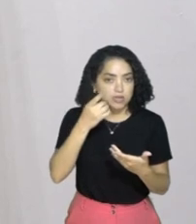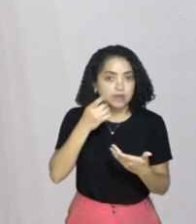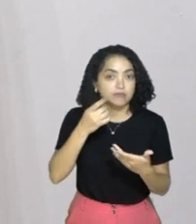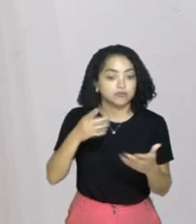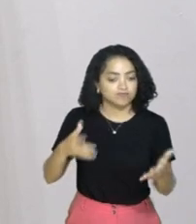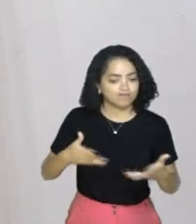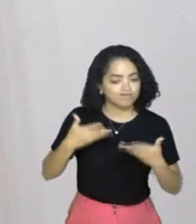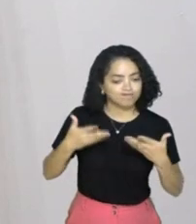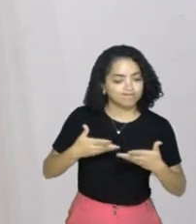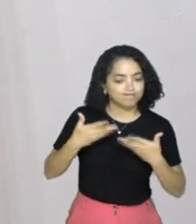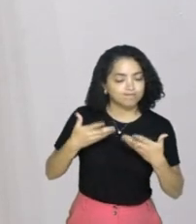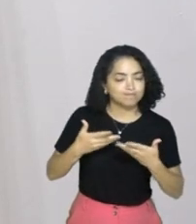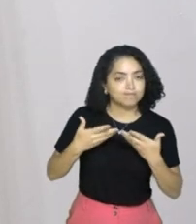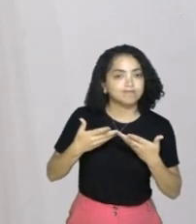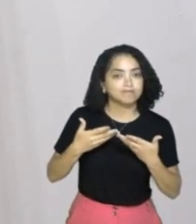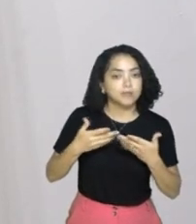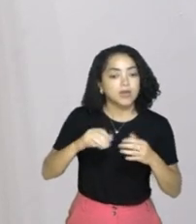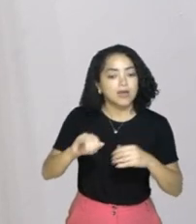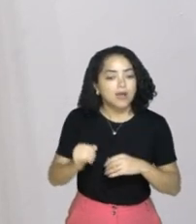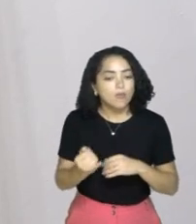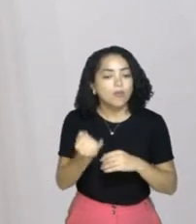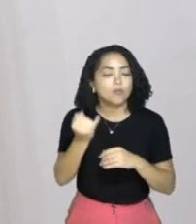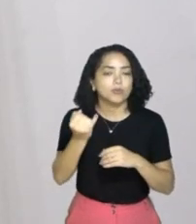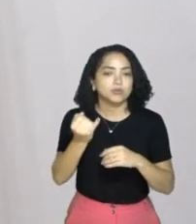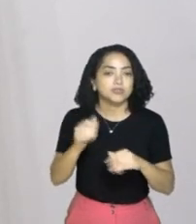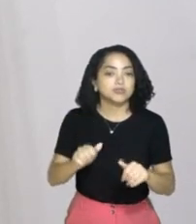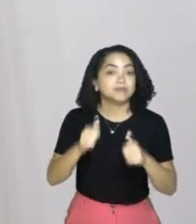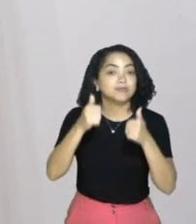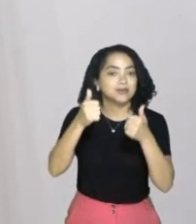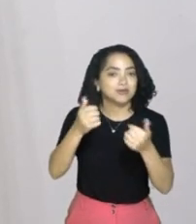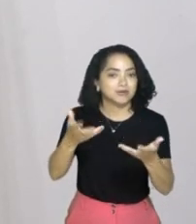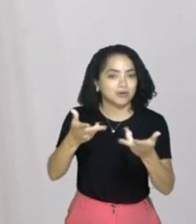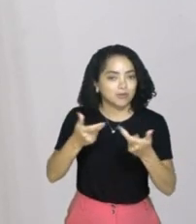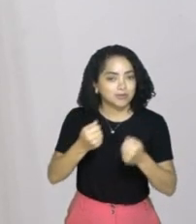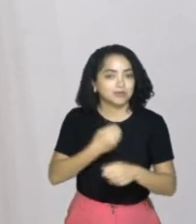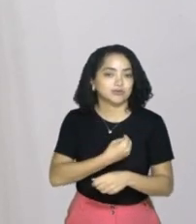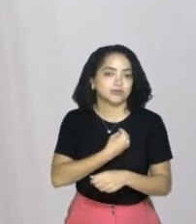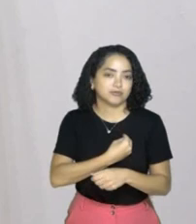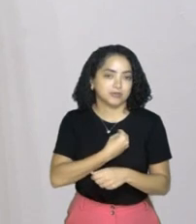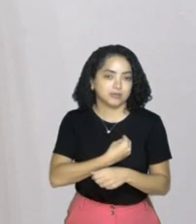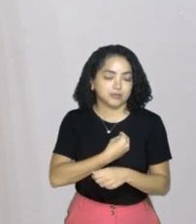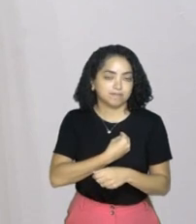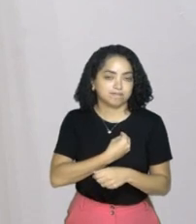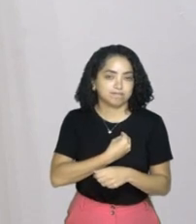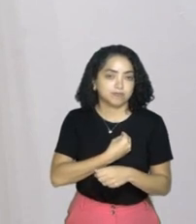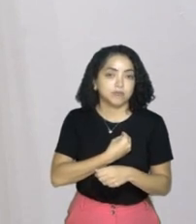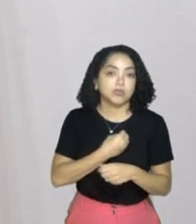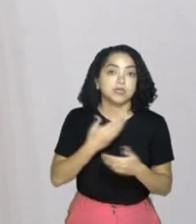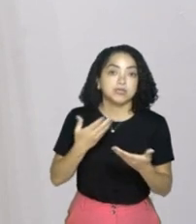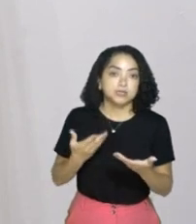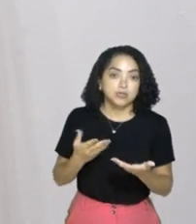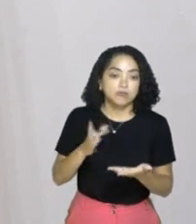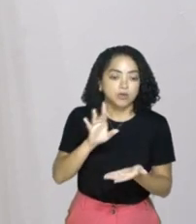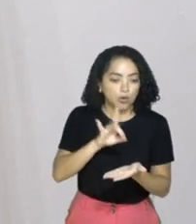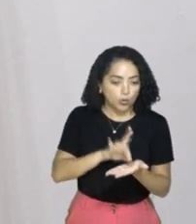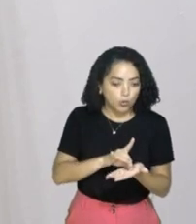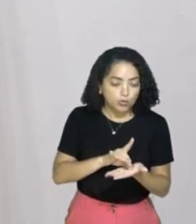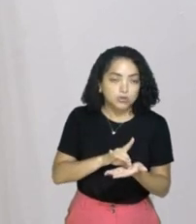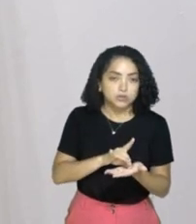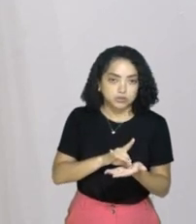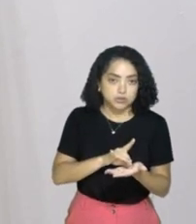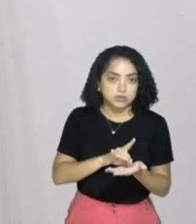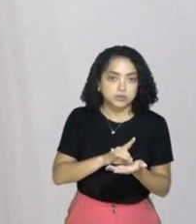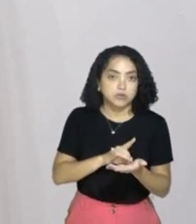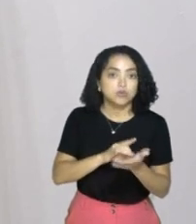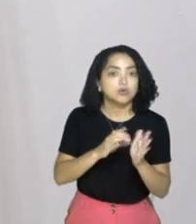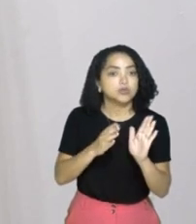motiva e gratifica quando temos a oportunidade de melhorar a qualidade de vida das pessoas Então é a concretização de um propósito